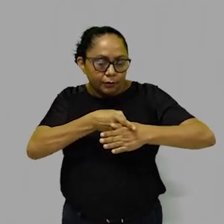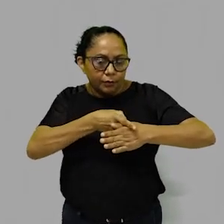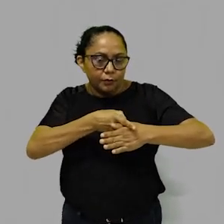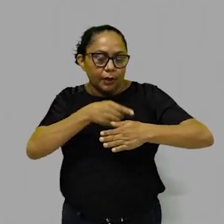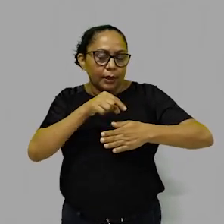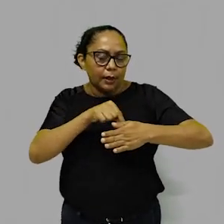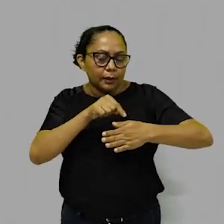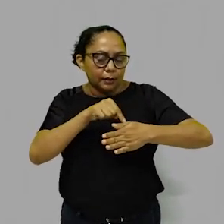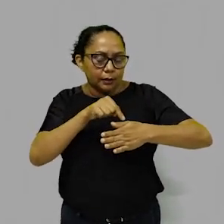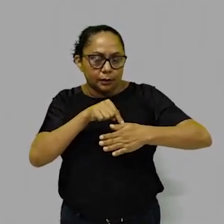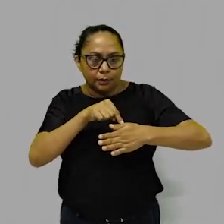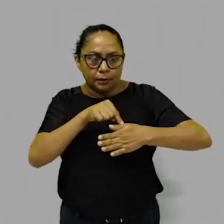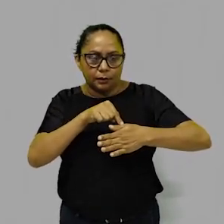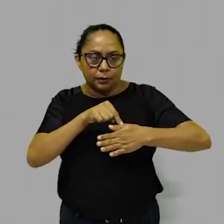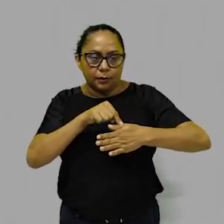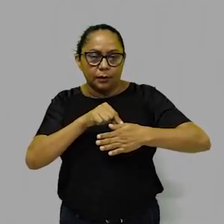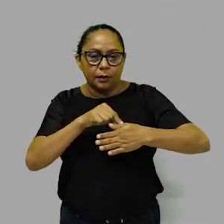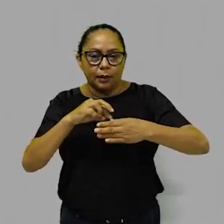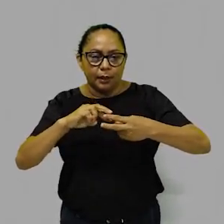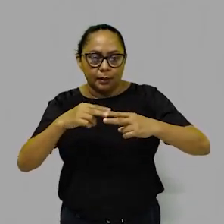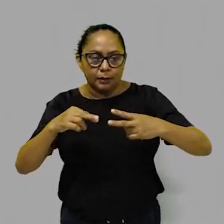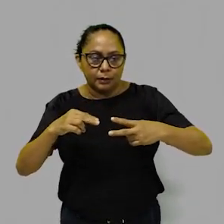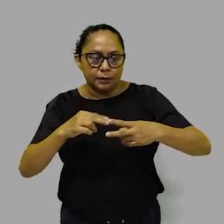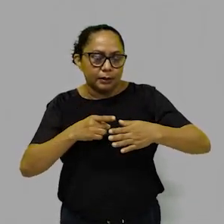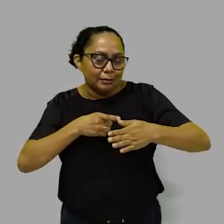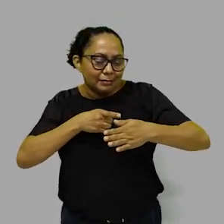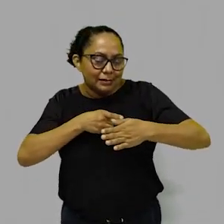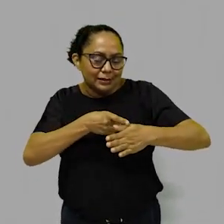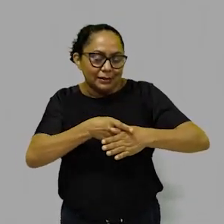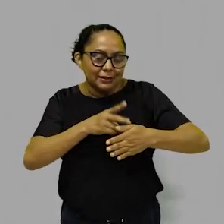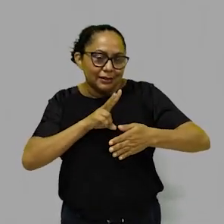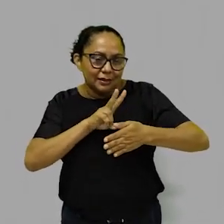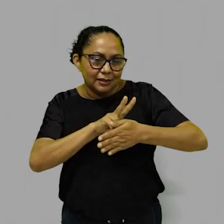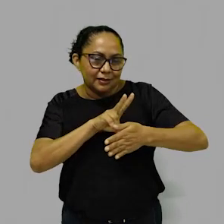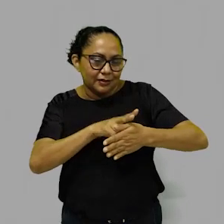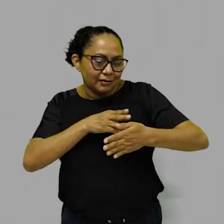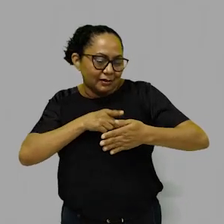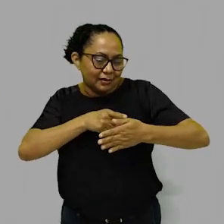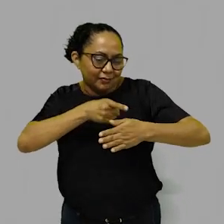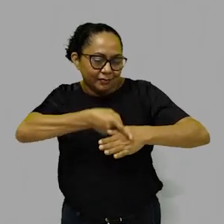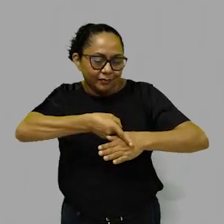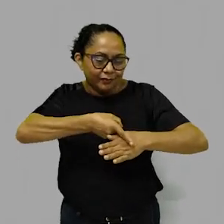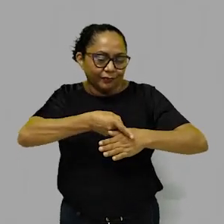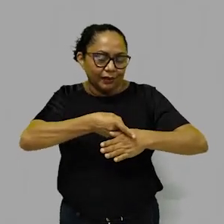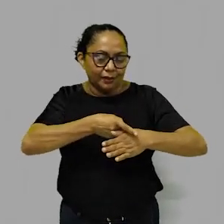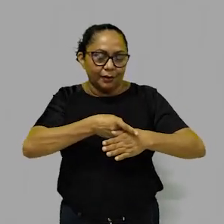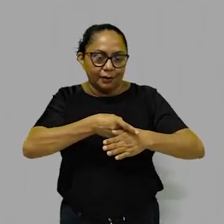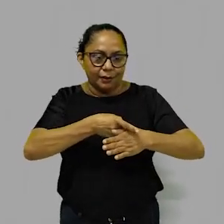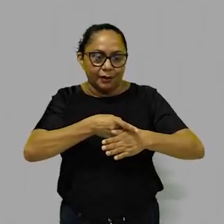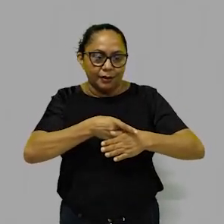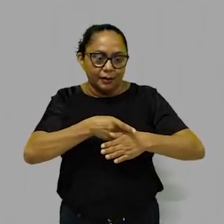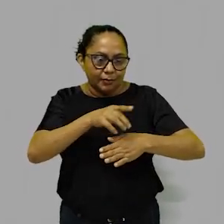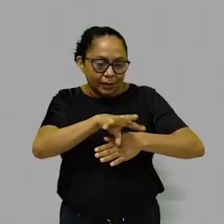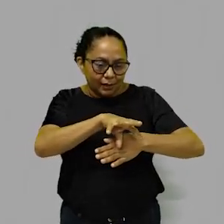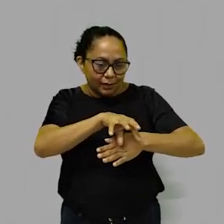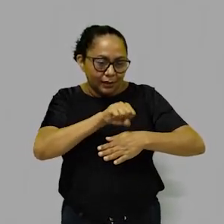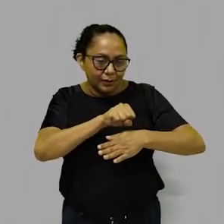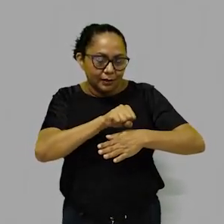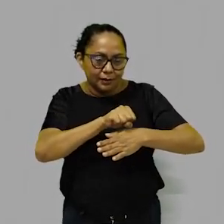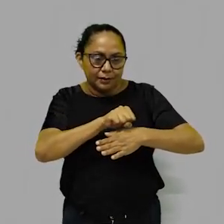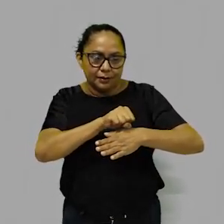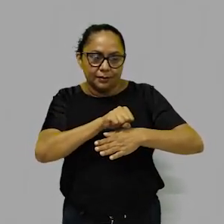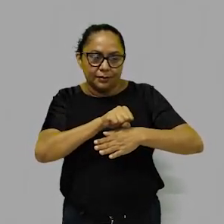É quando as células de defesa atravessam a parede dos vasos sanguíneos para atacarem